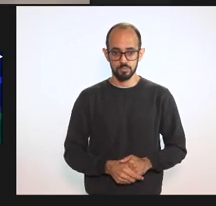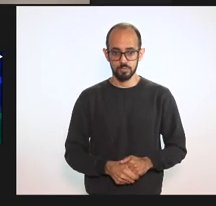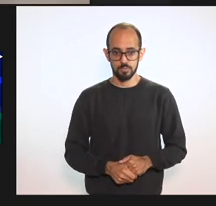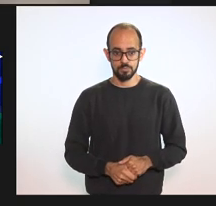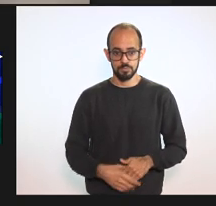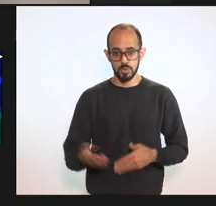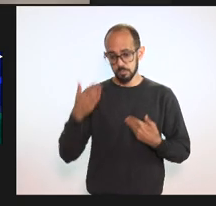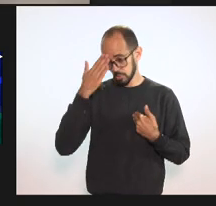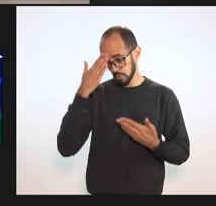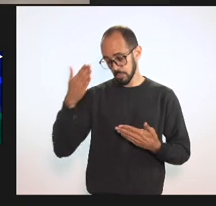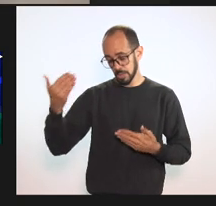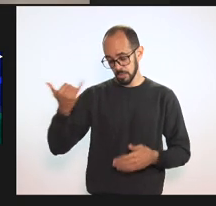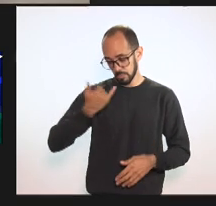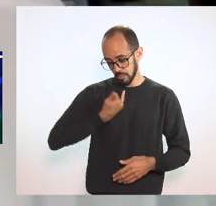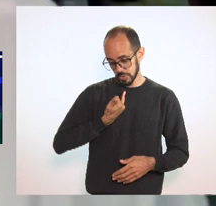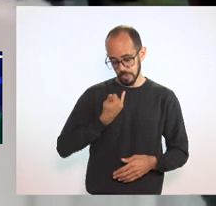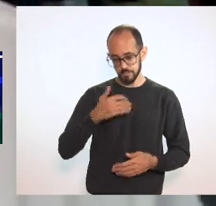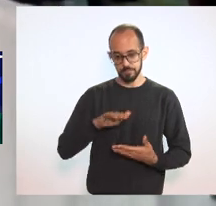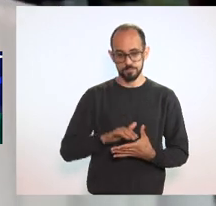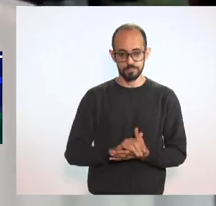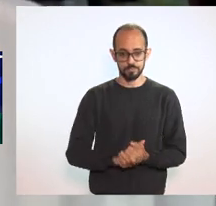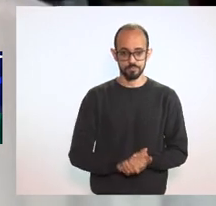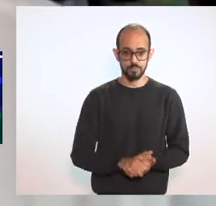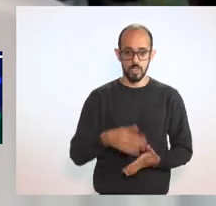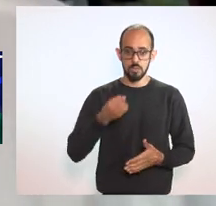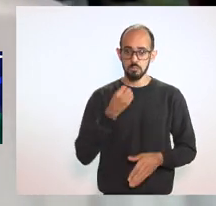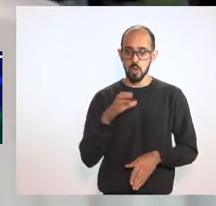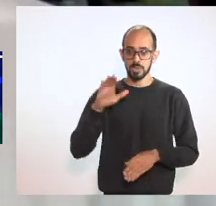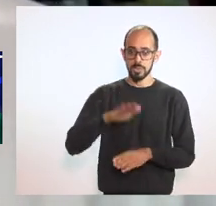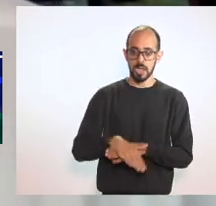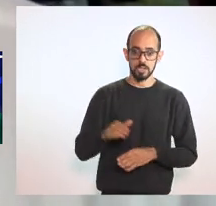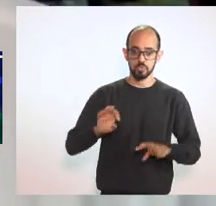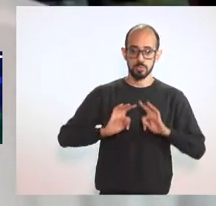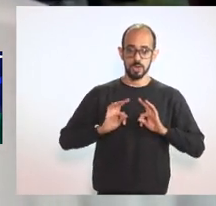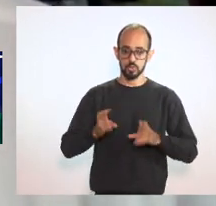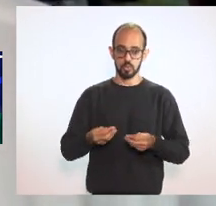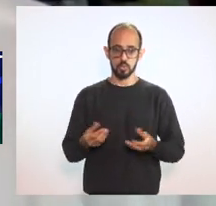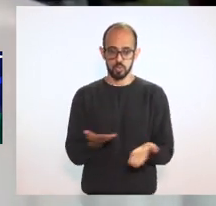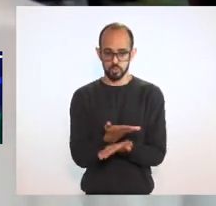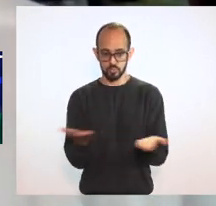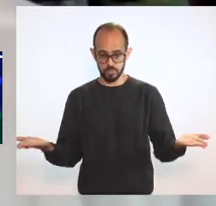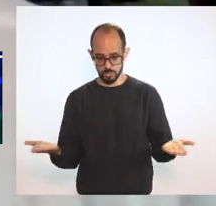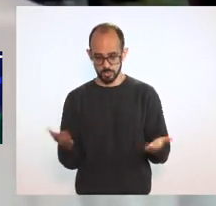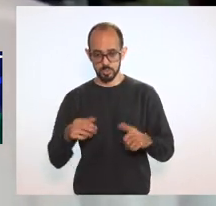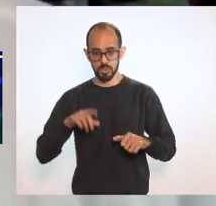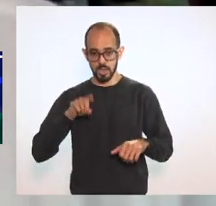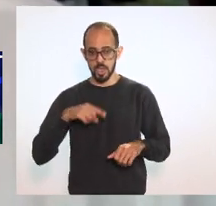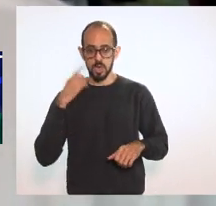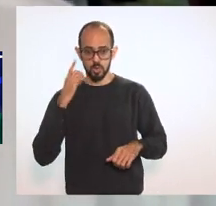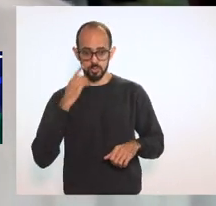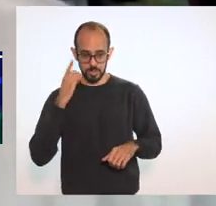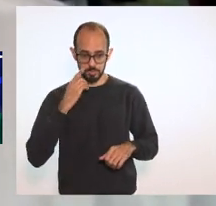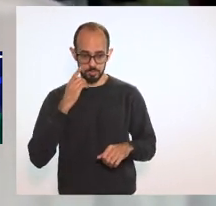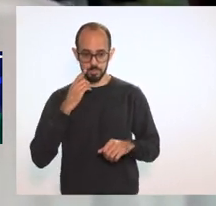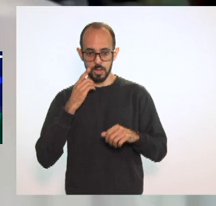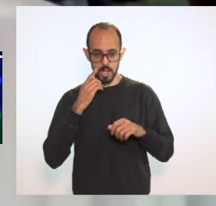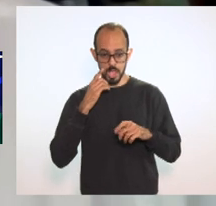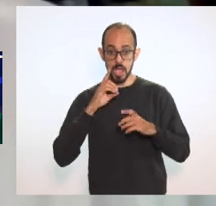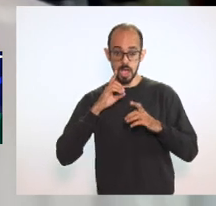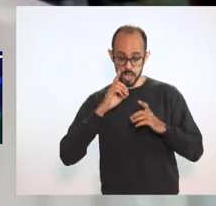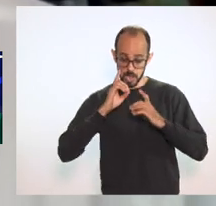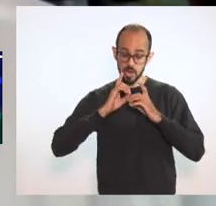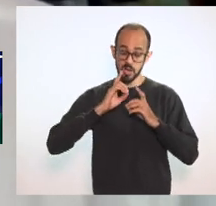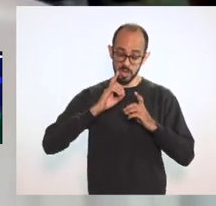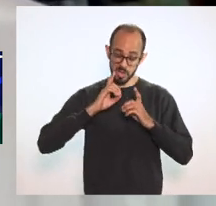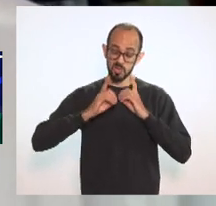e obrigado Lucinha meu lugar Boa tarde a toda de todos eles e um debate que se faz necessário afinal de